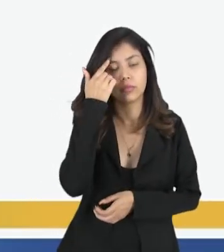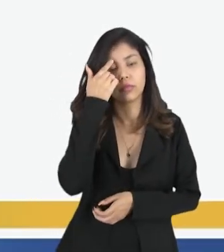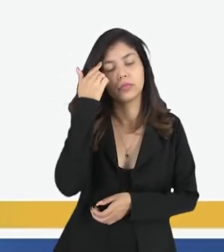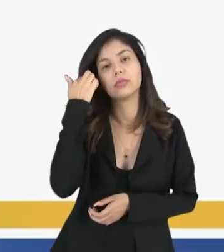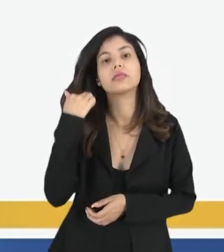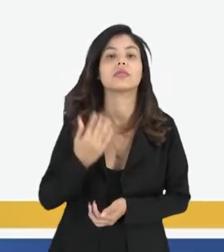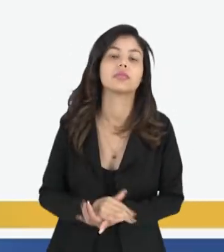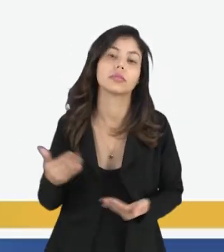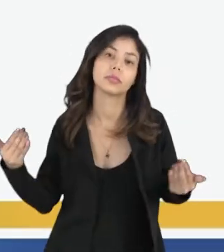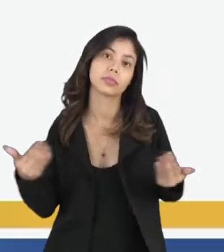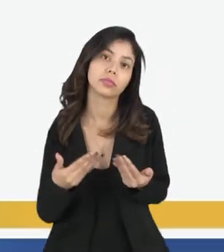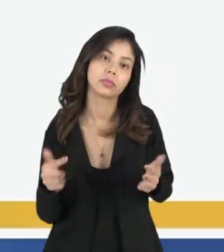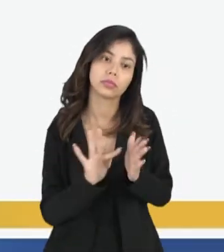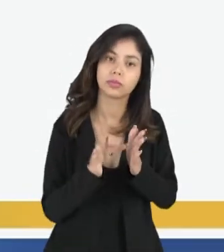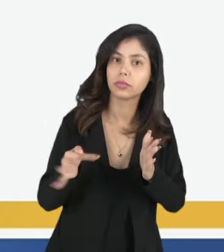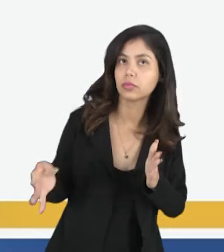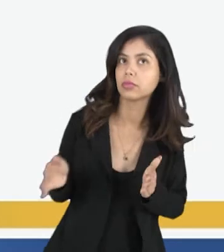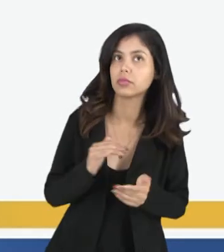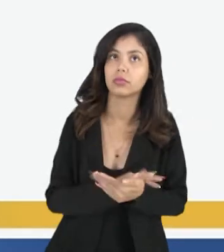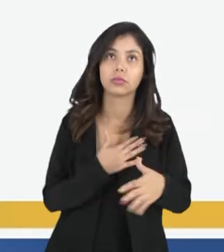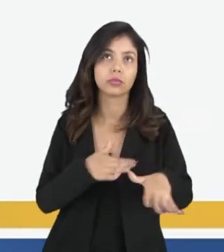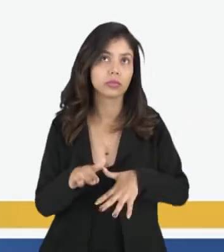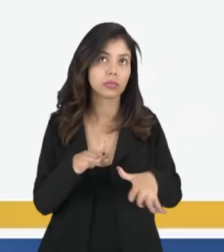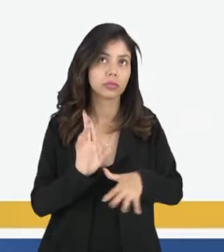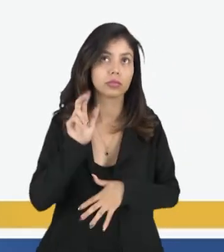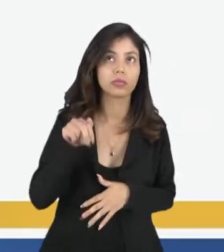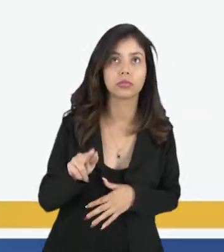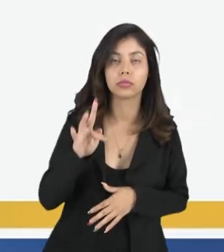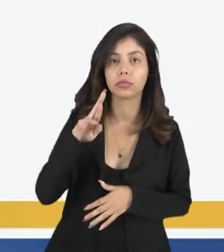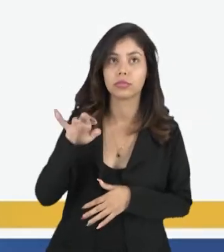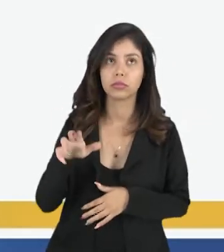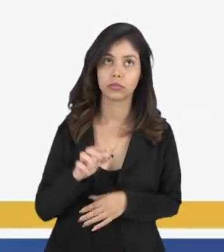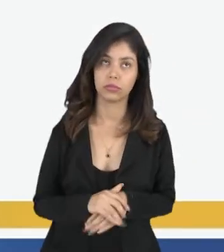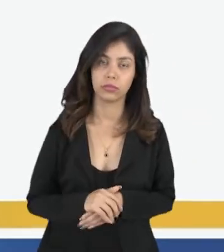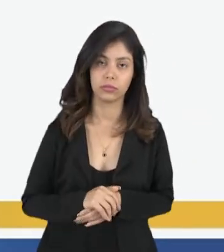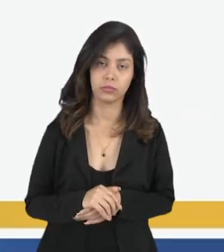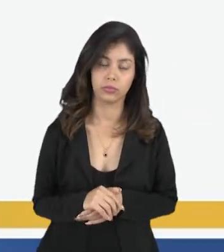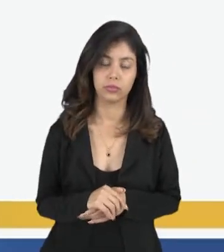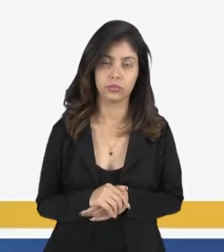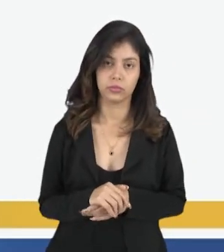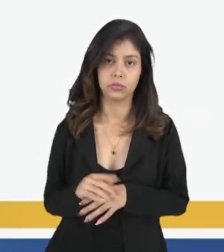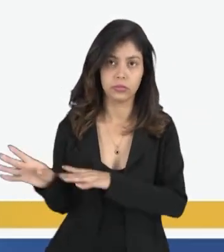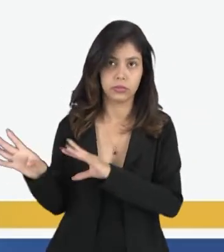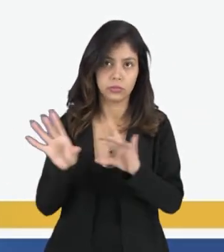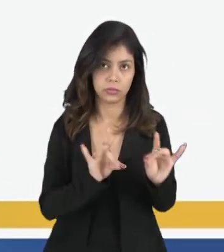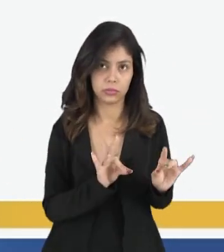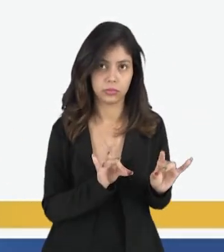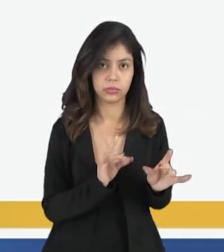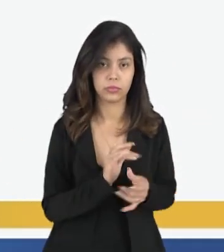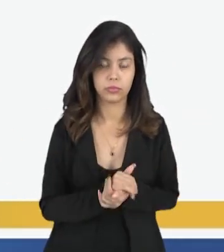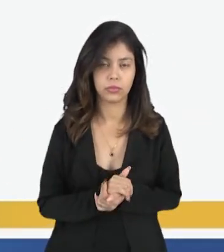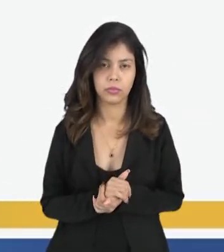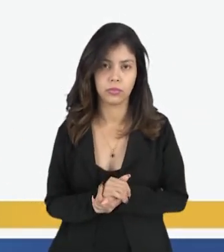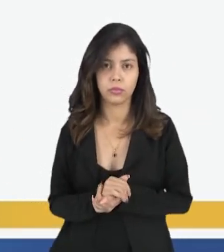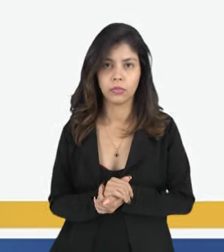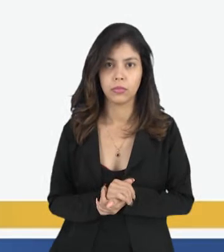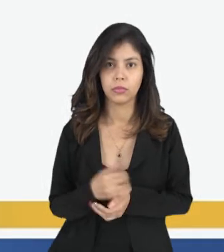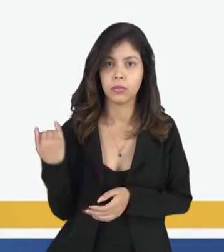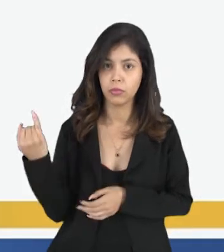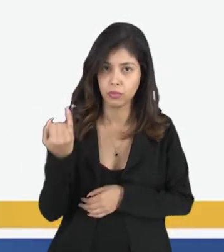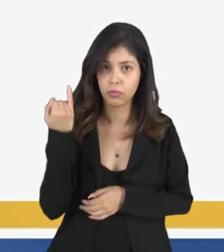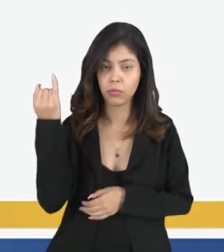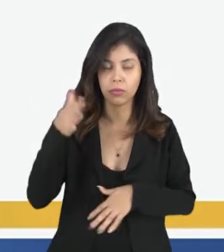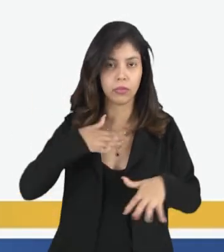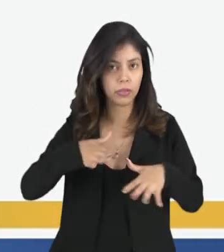Agora nós vamos para as fórmulas do movimento uniforme. Nós vamos levar em consideração as mais importantes